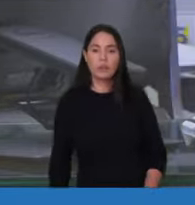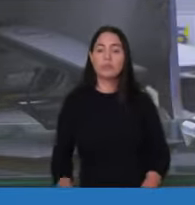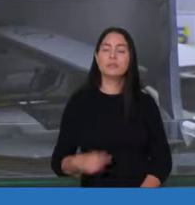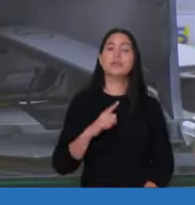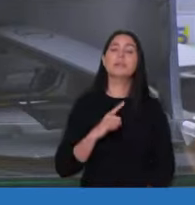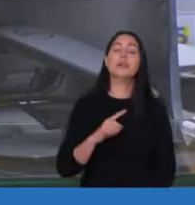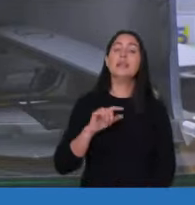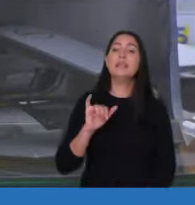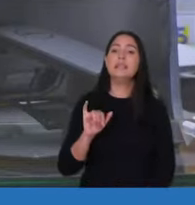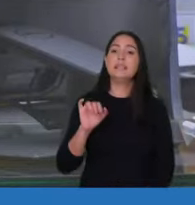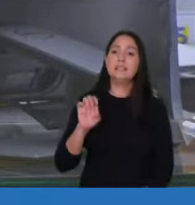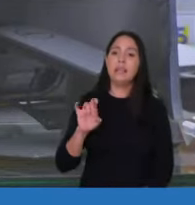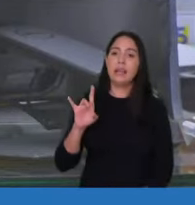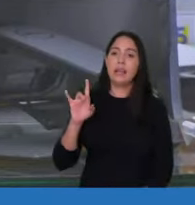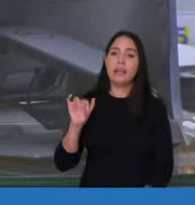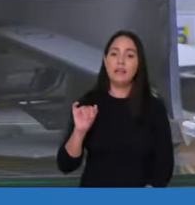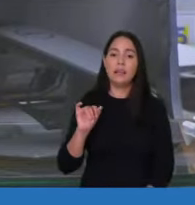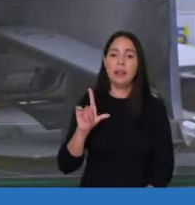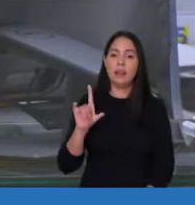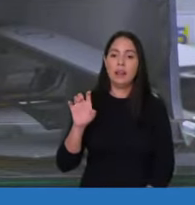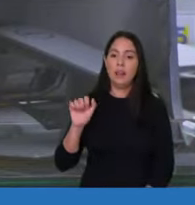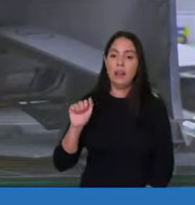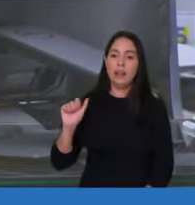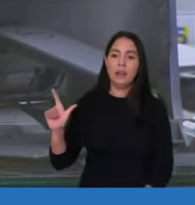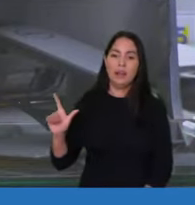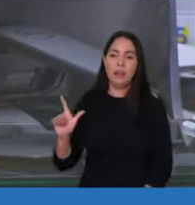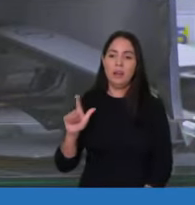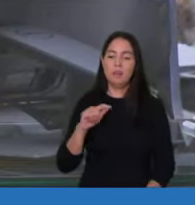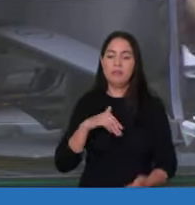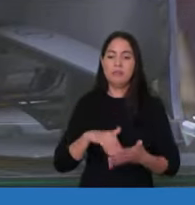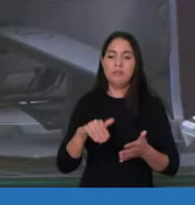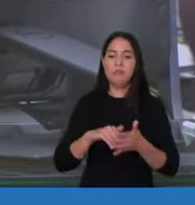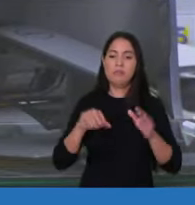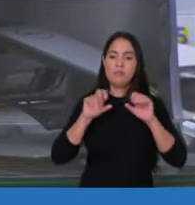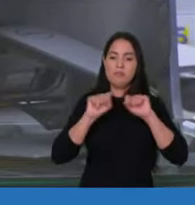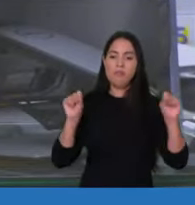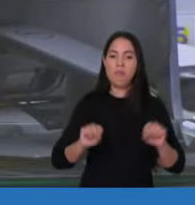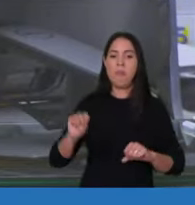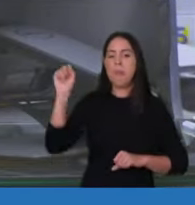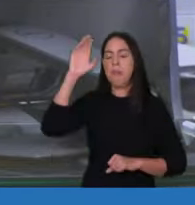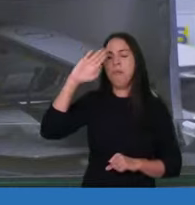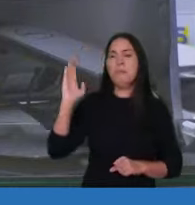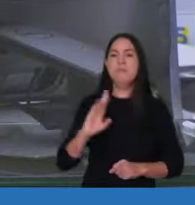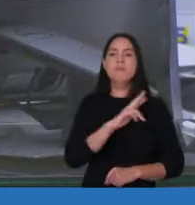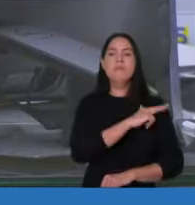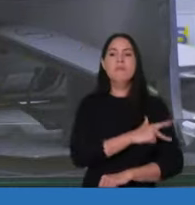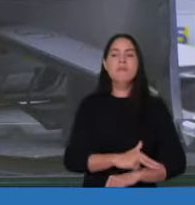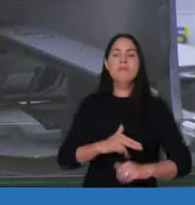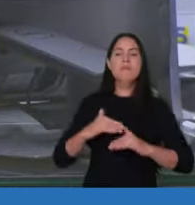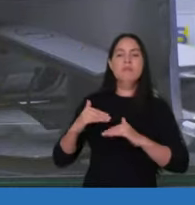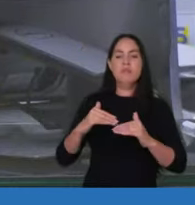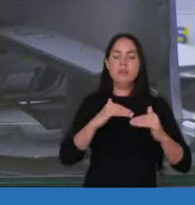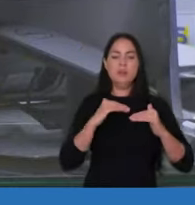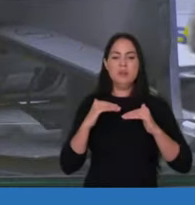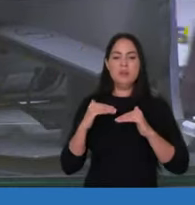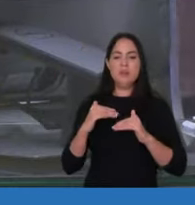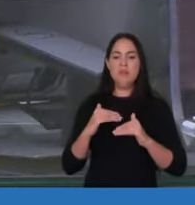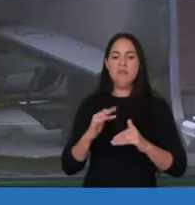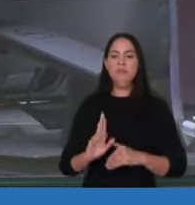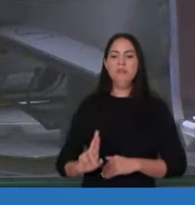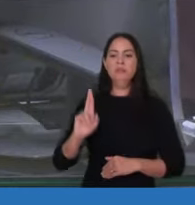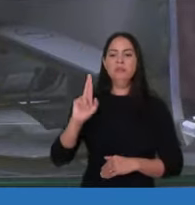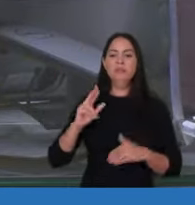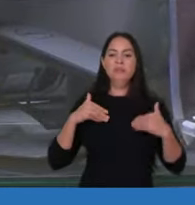Ieda Leal, secretária de Gestão do Sistema Nacional de Promoção e Igualdade Racial, representando o Ministério